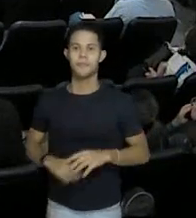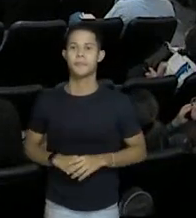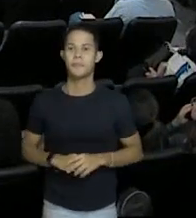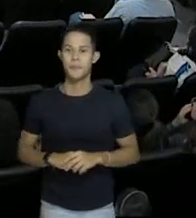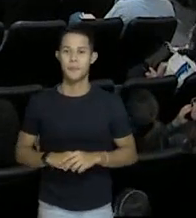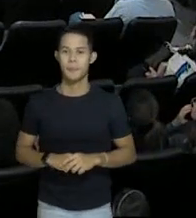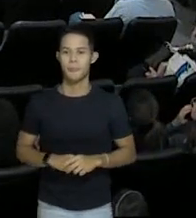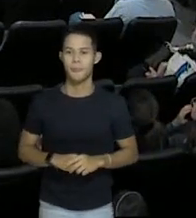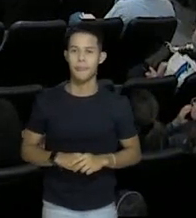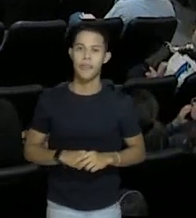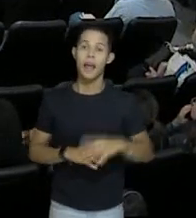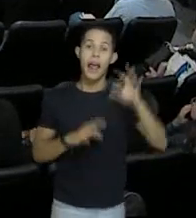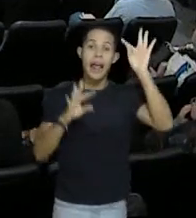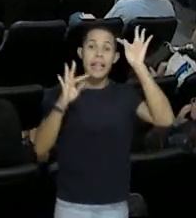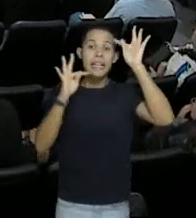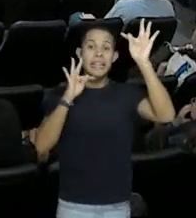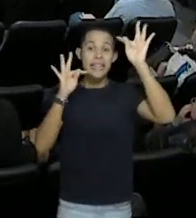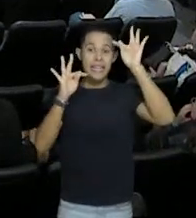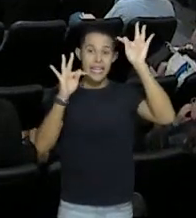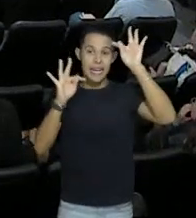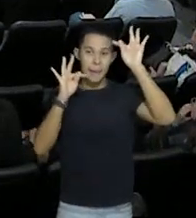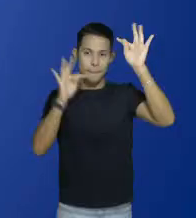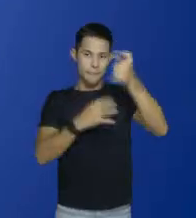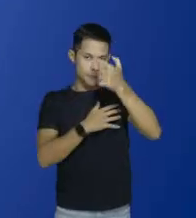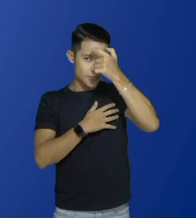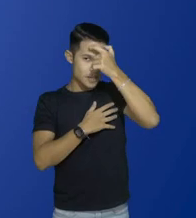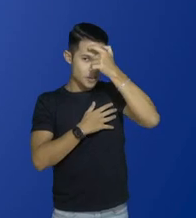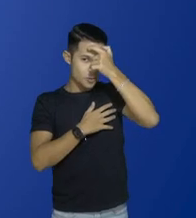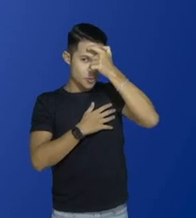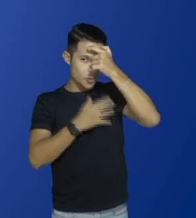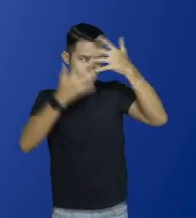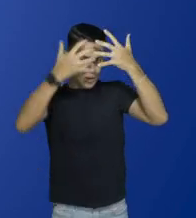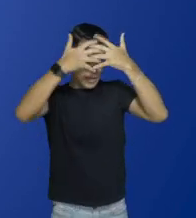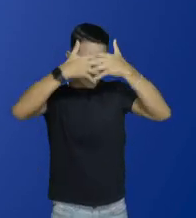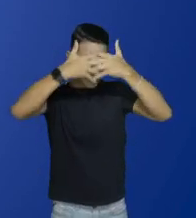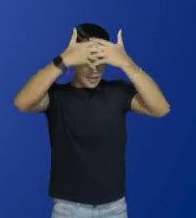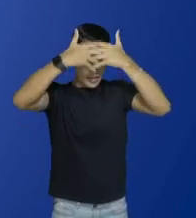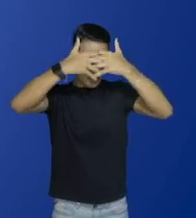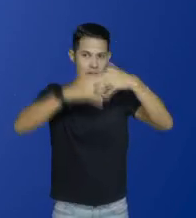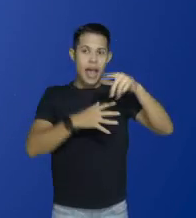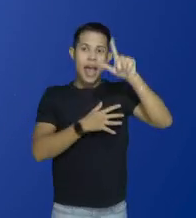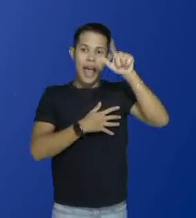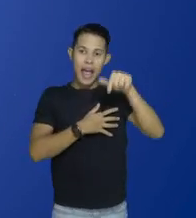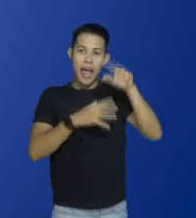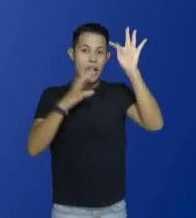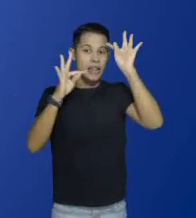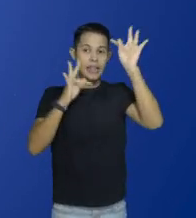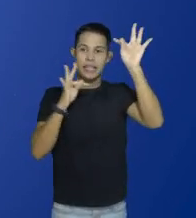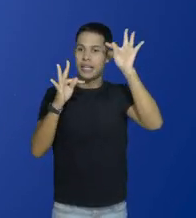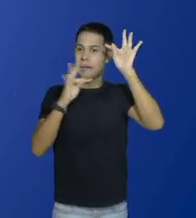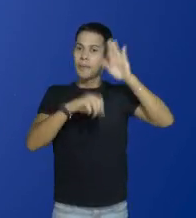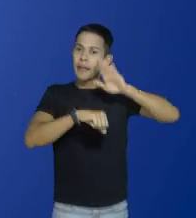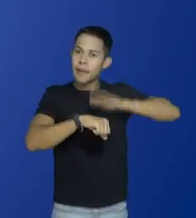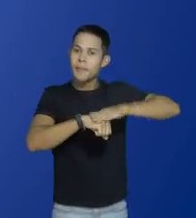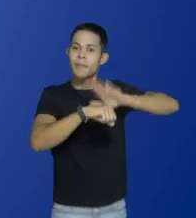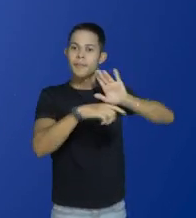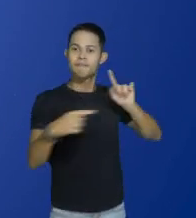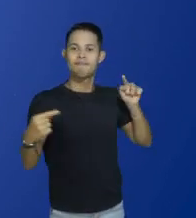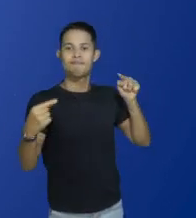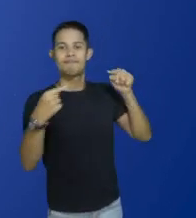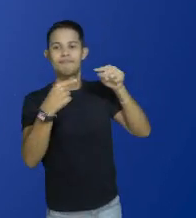A terapia cognitiva é um tratamento das terapias que mais adequa ao TDAH,